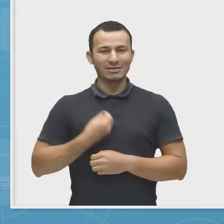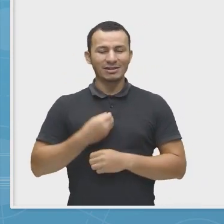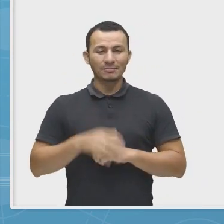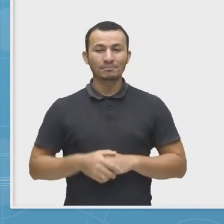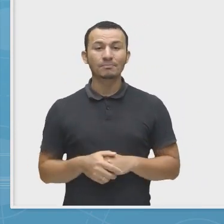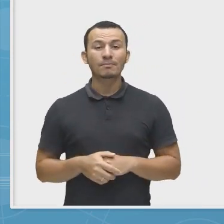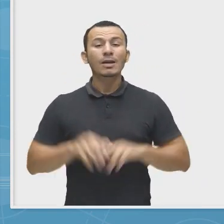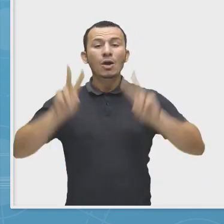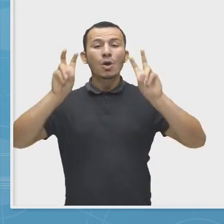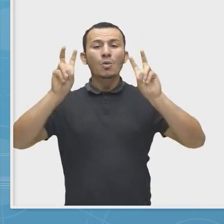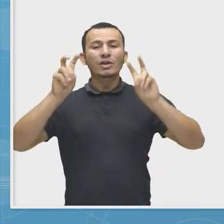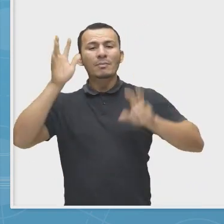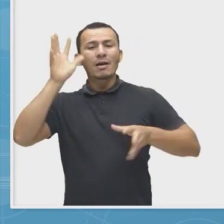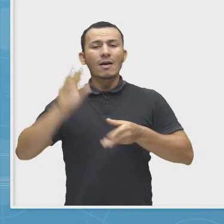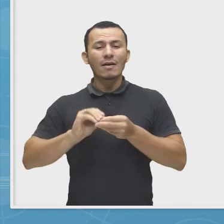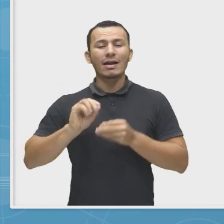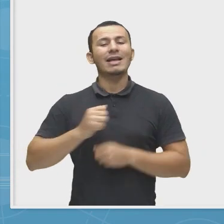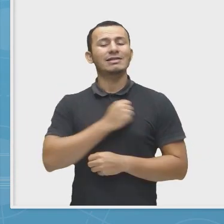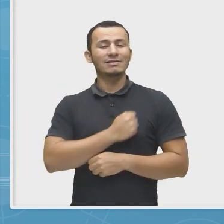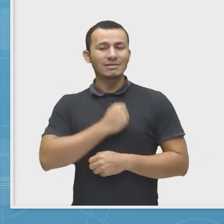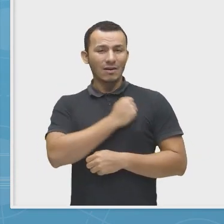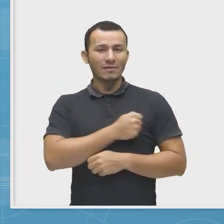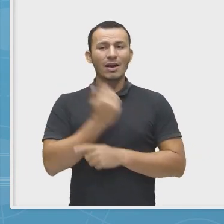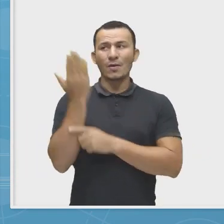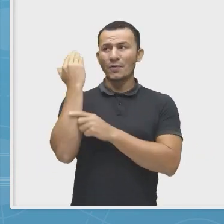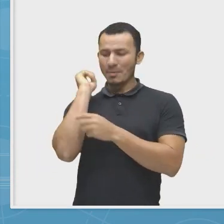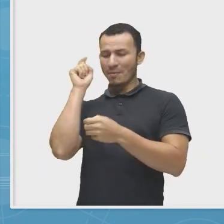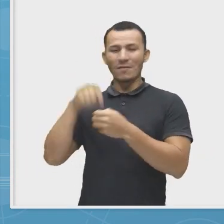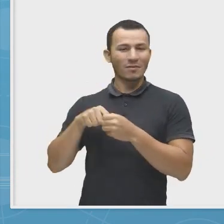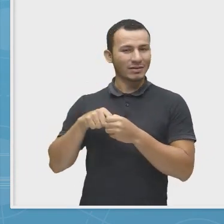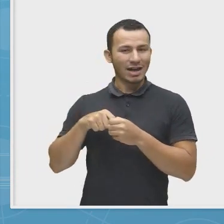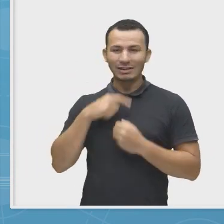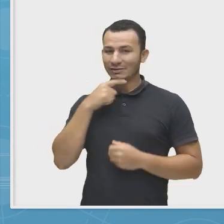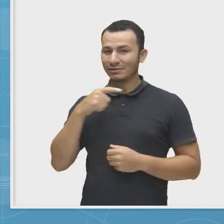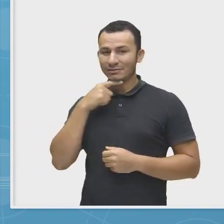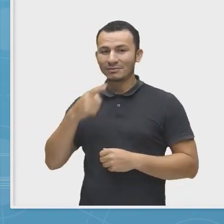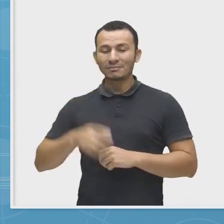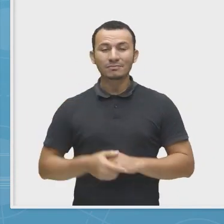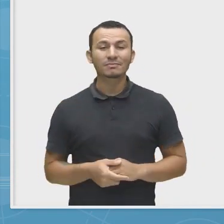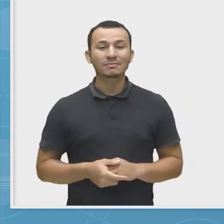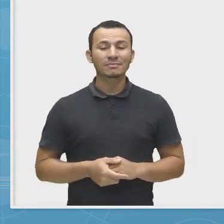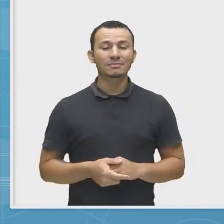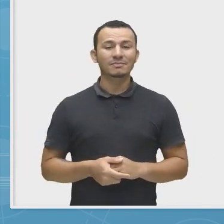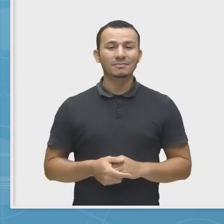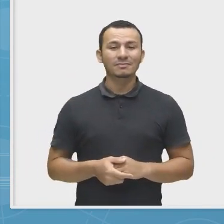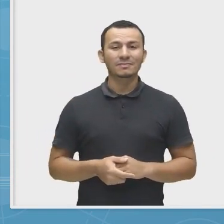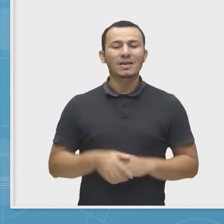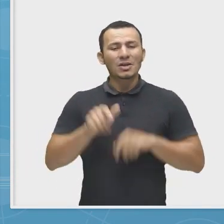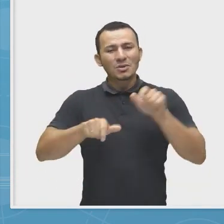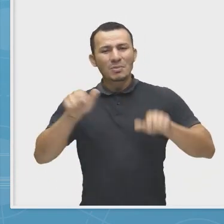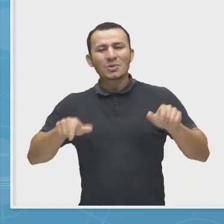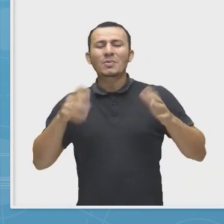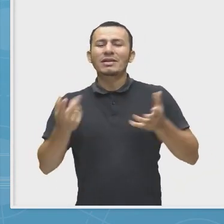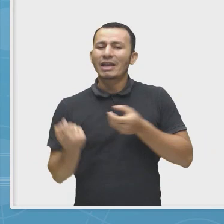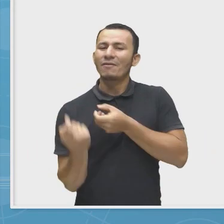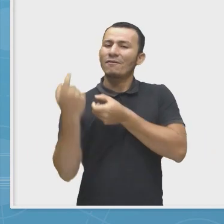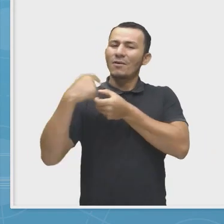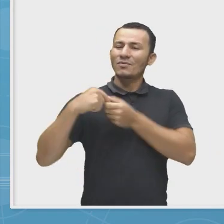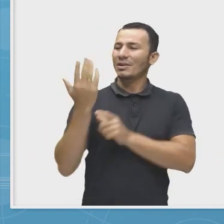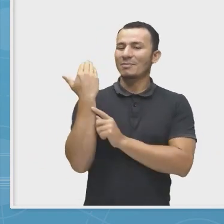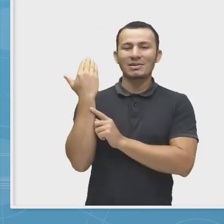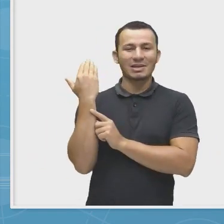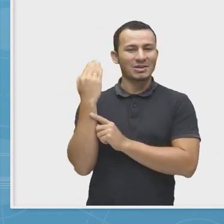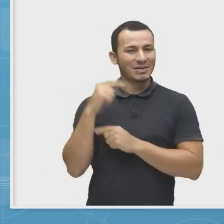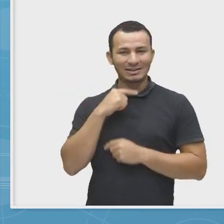é a saudade, né? De um tempo que não volta mais. E aí ele diz que as pessoas vão querer voltar a esse tempo,